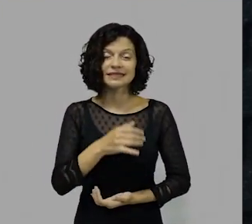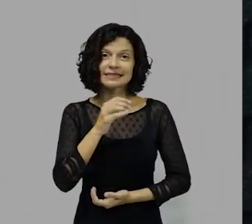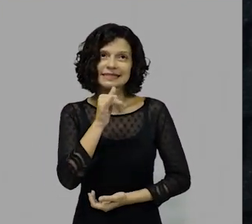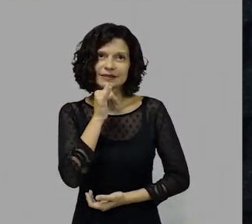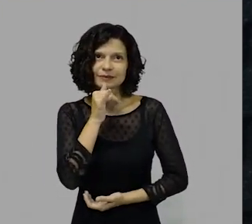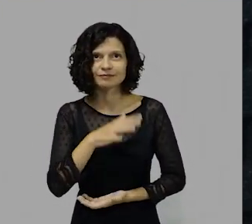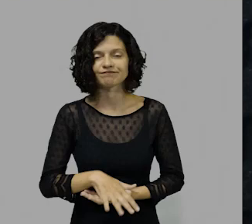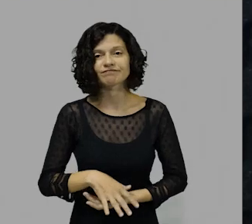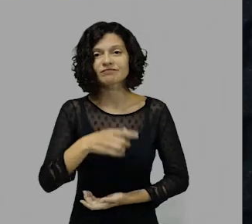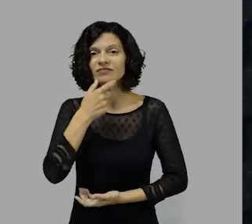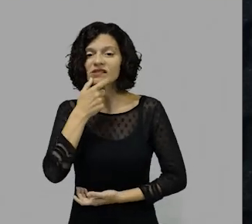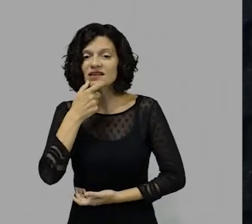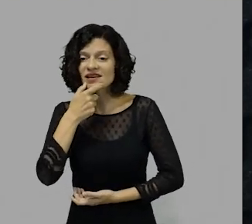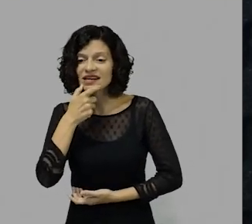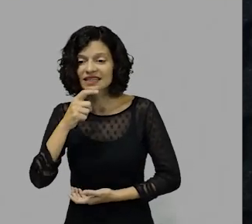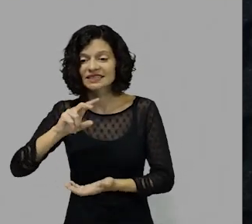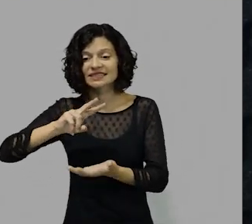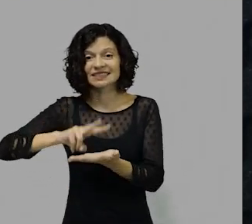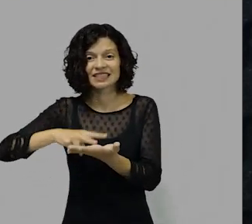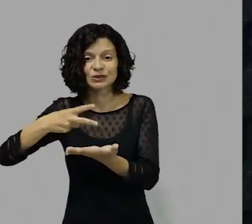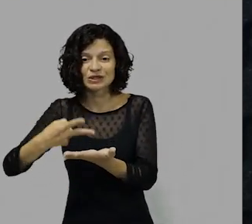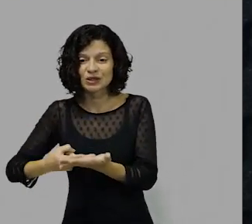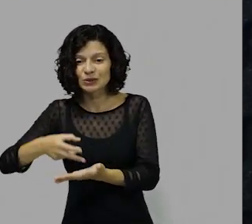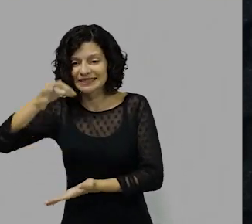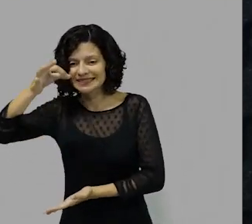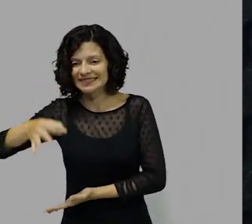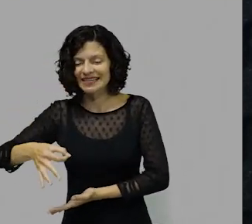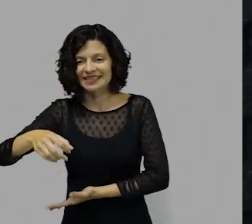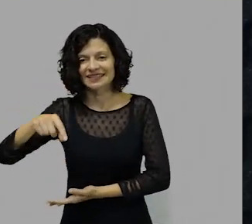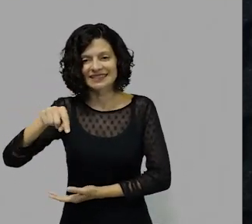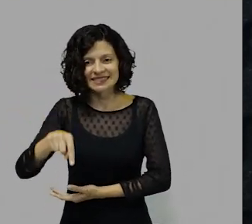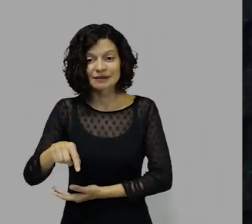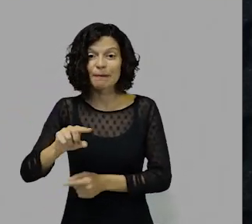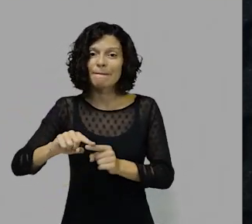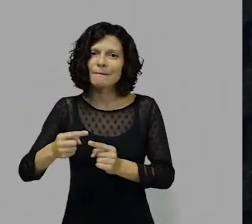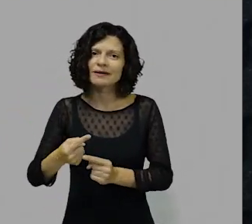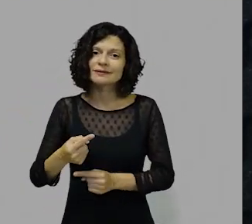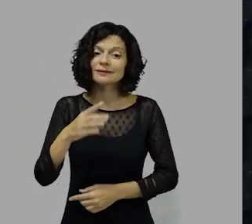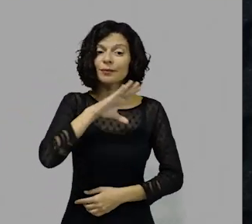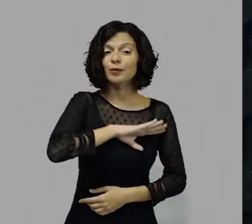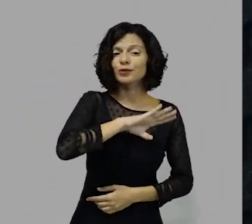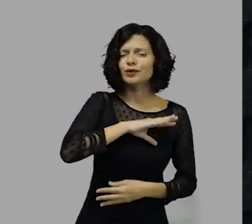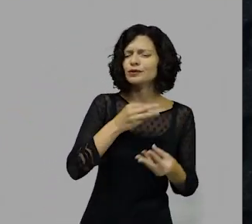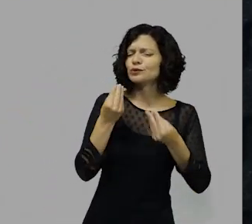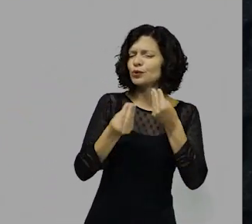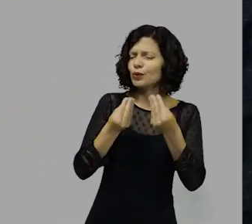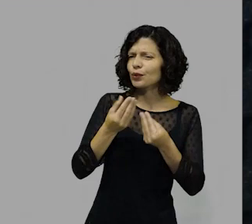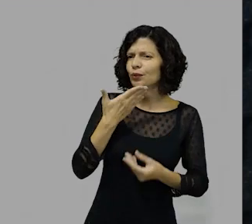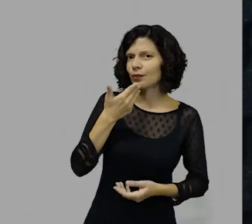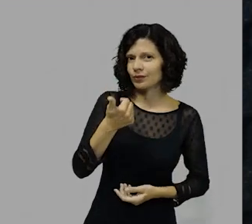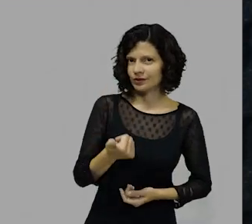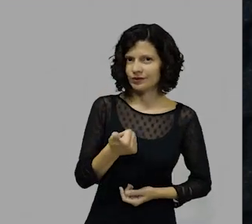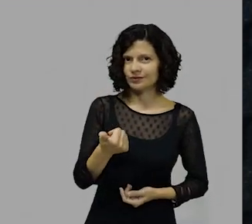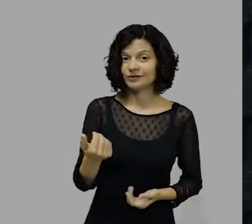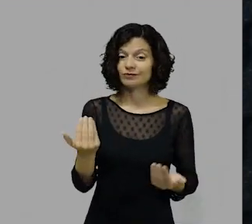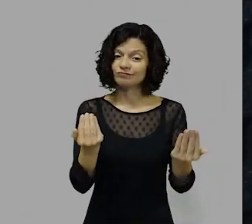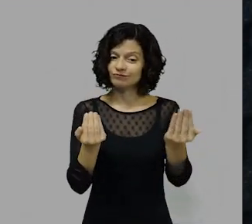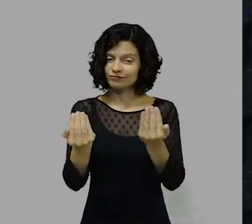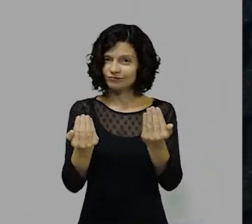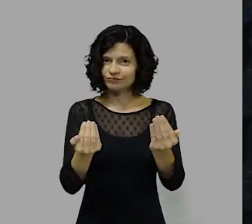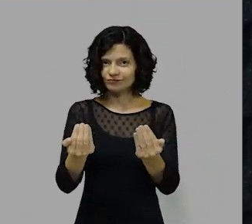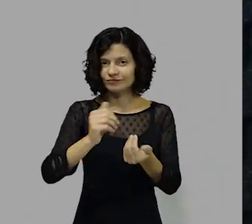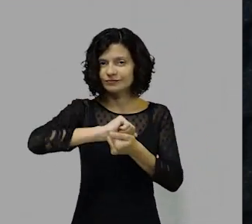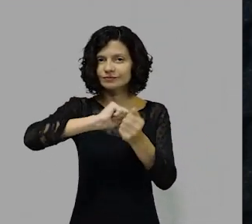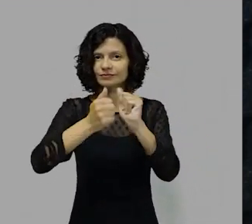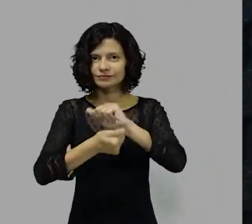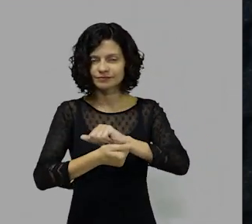tradução literal. Mas o que eu falaria em português? O que faria mais sentido? Bom? Então, aqui está perguntando, o autor